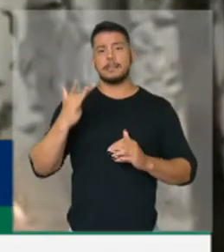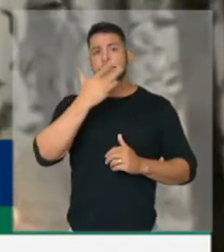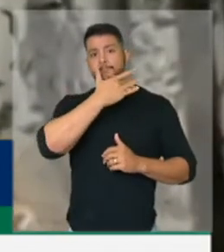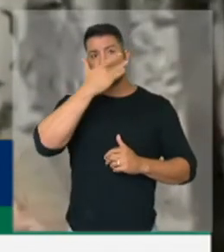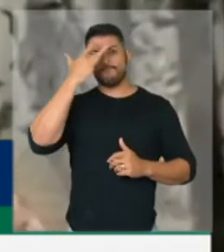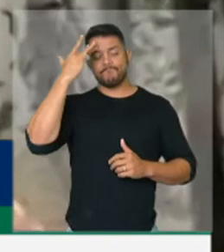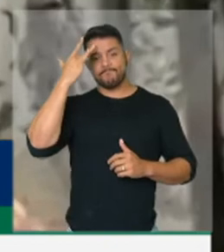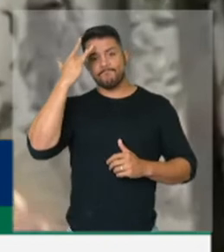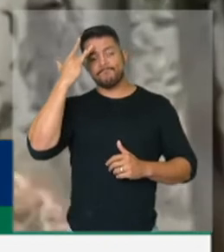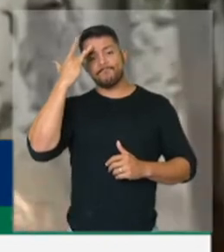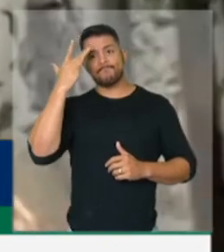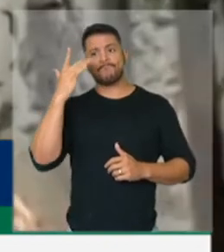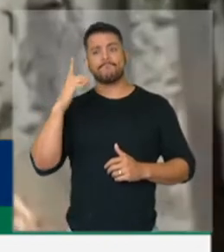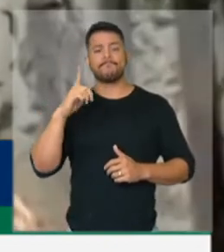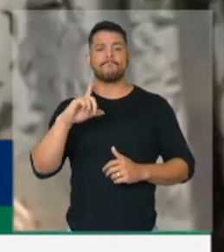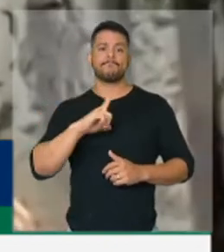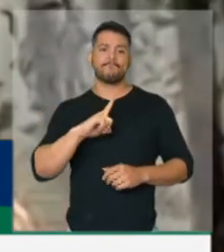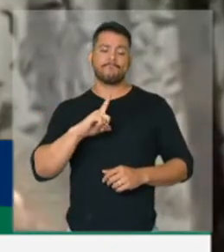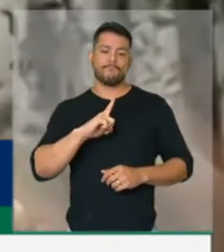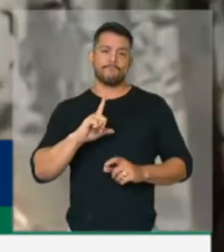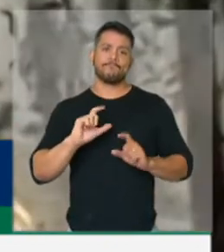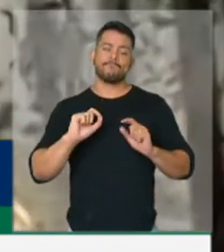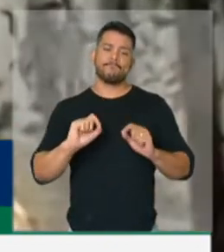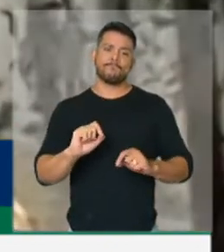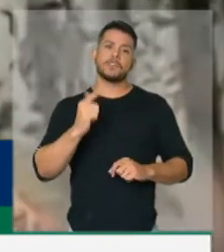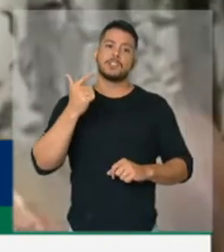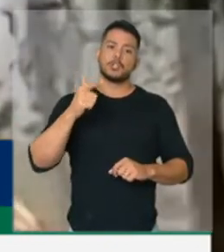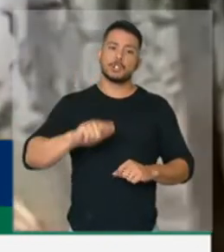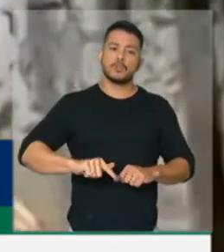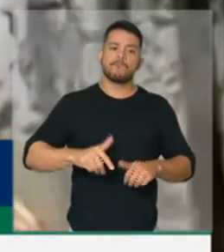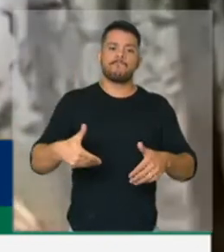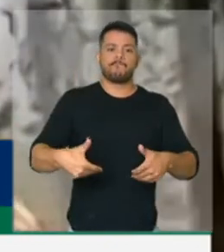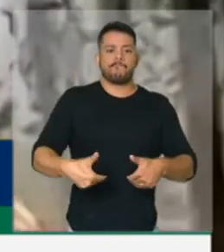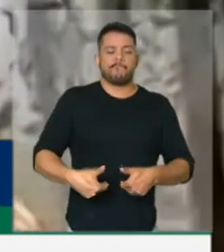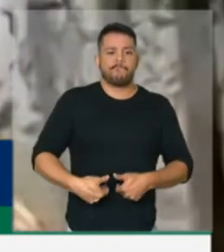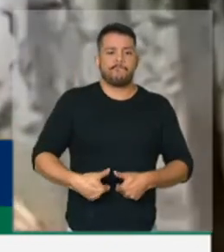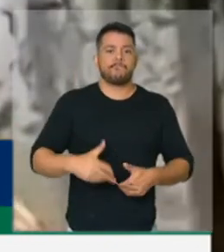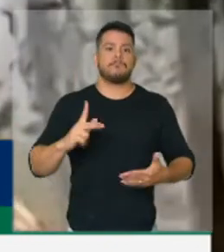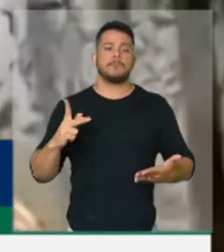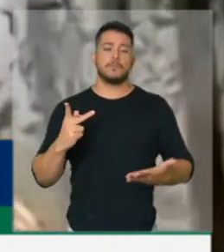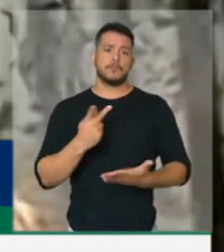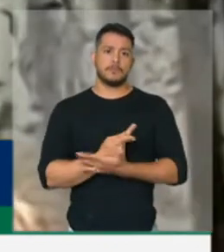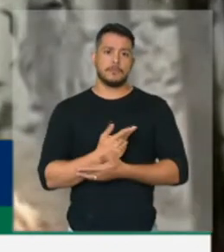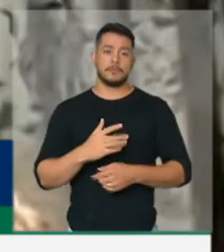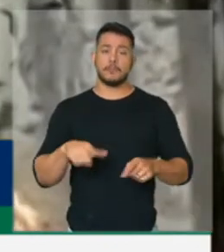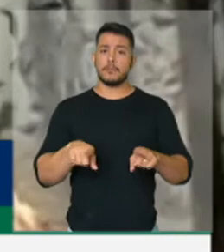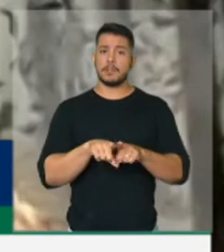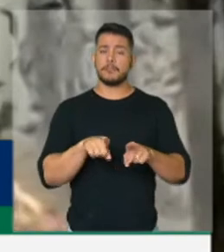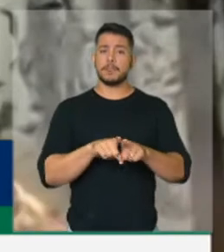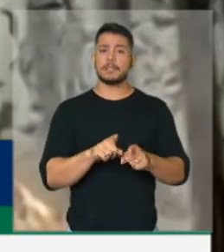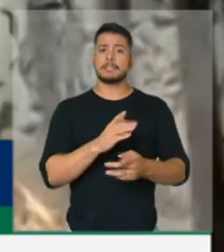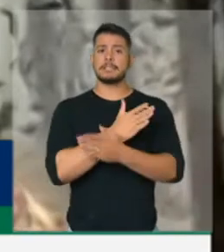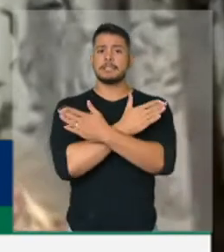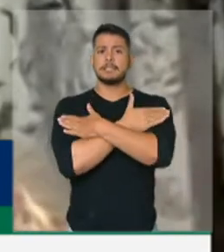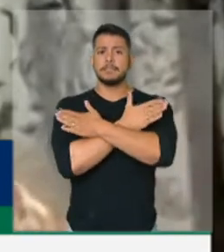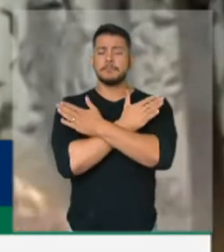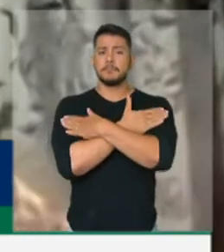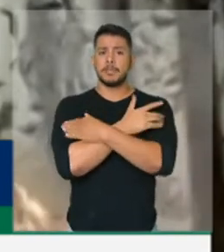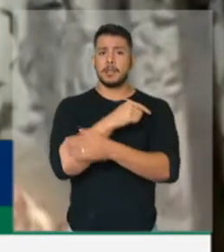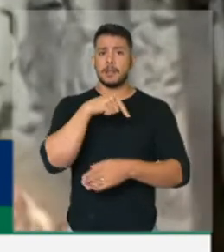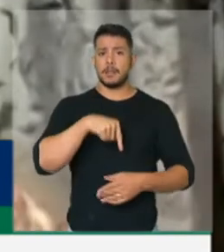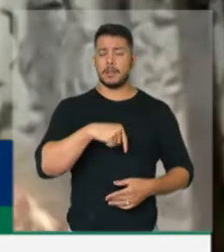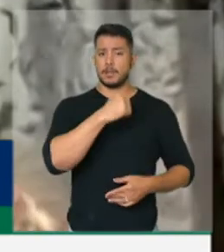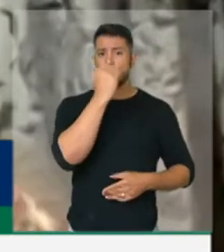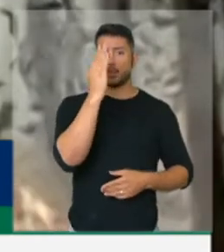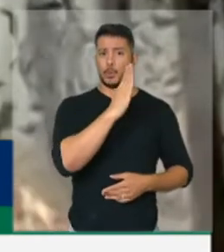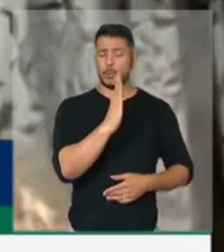estão experimentando mais uma vez, novamente, a fome. A taxa de desemprego no Brasil chegando a níveis